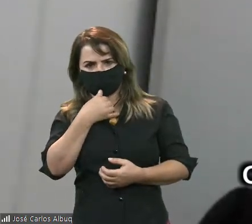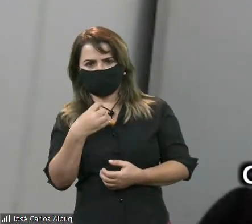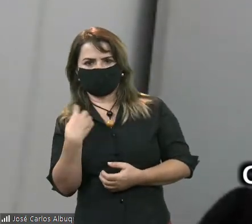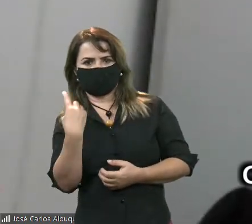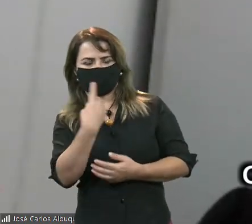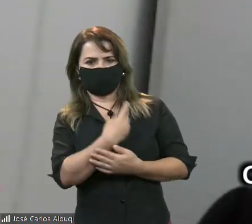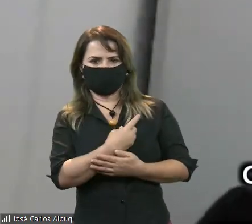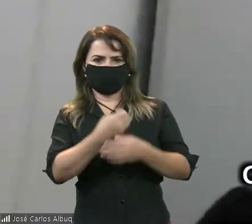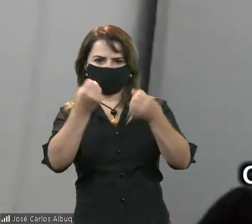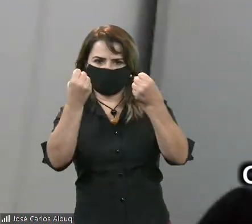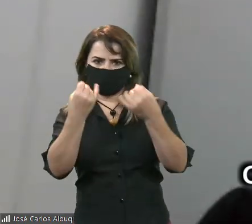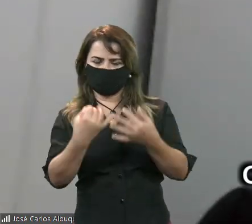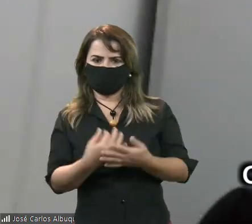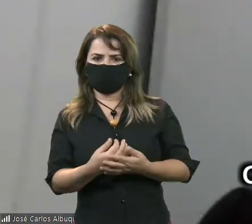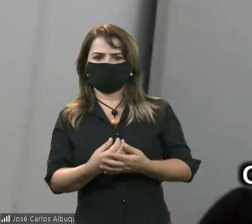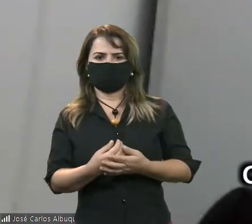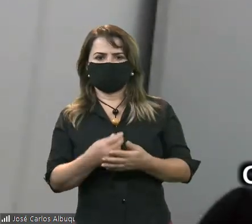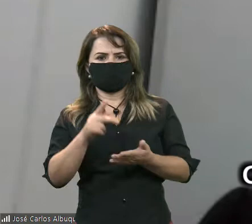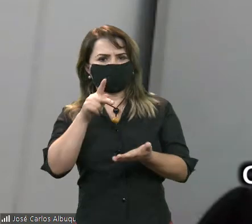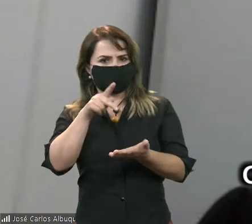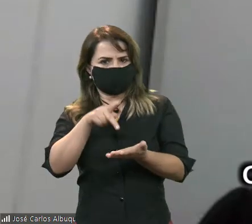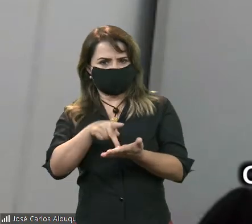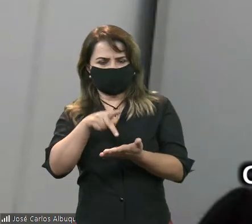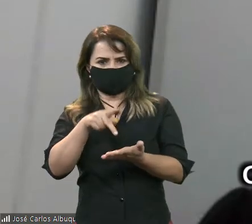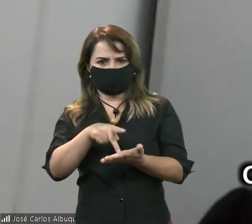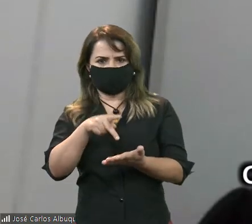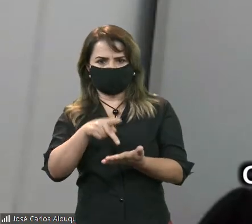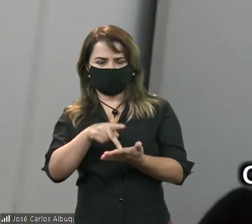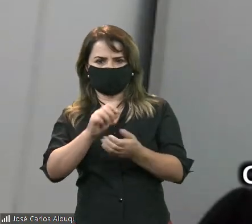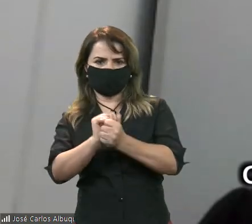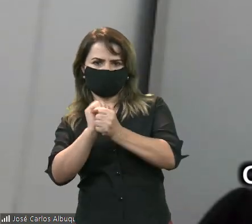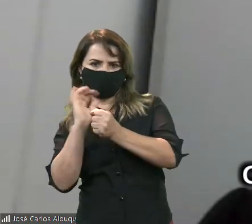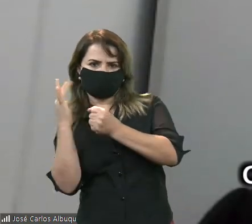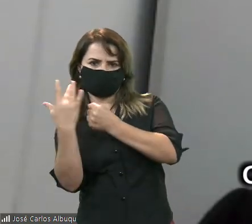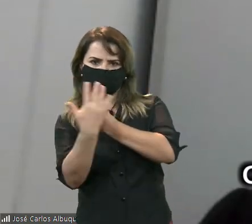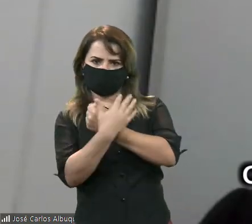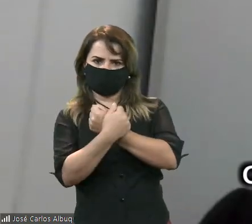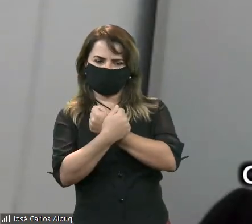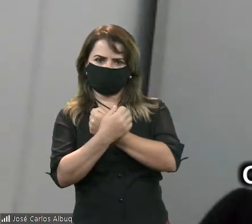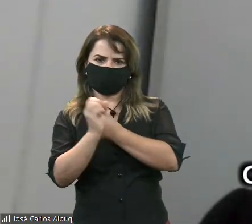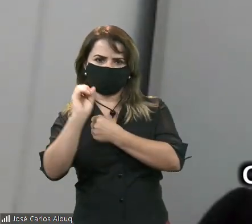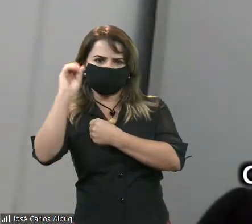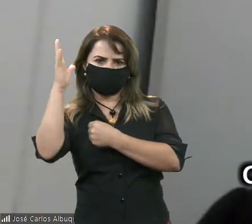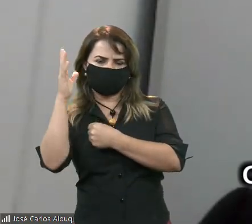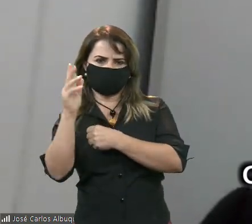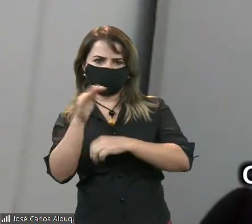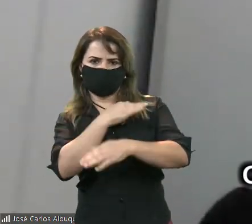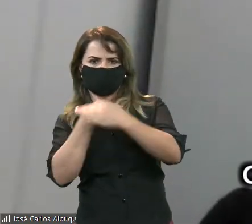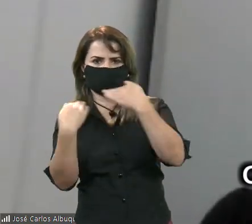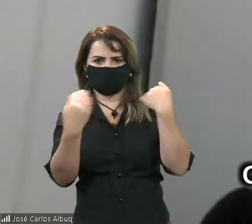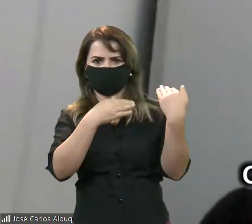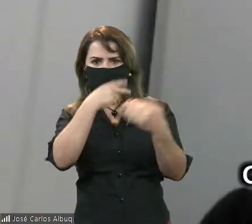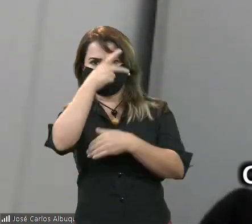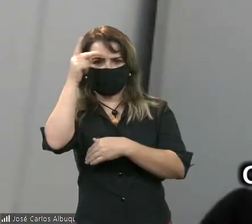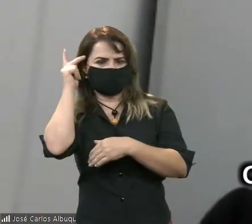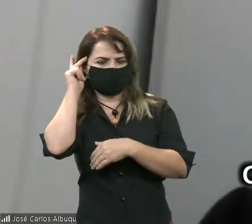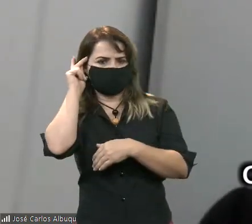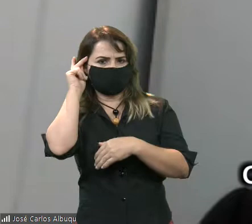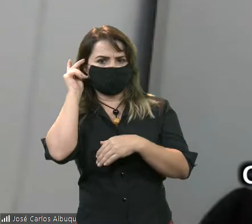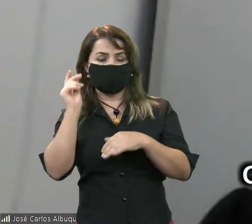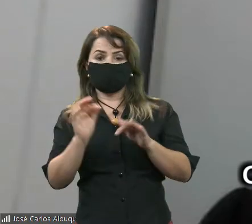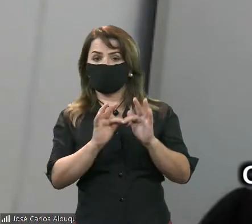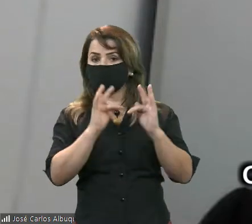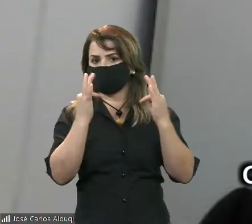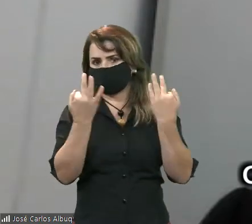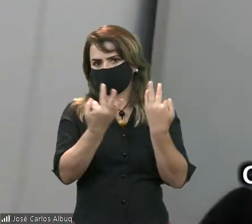esse comentário. Realmente, o Covid-19 está fazendo muito estrago, não somente nas famílias,